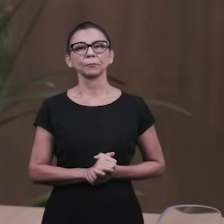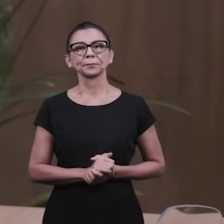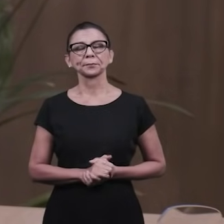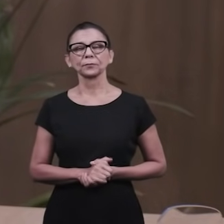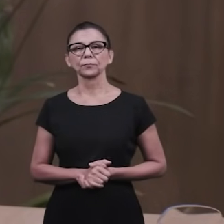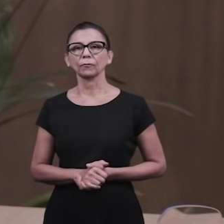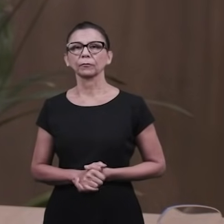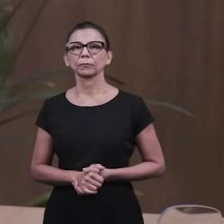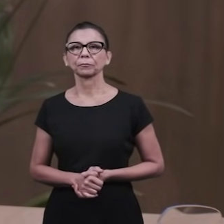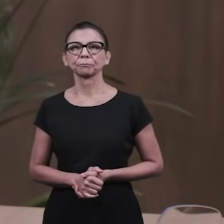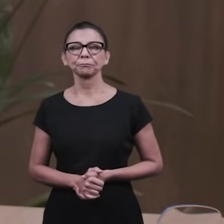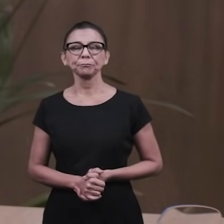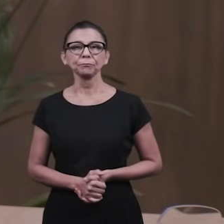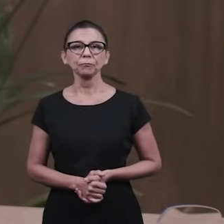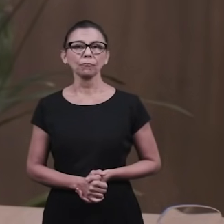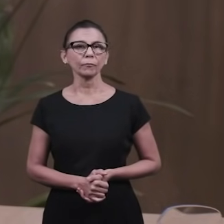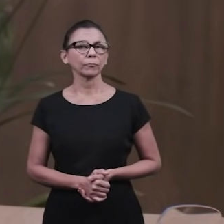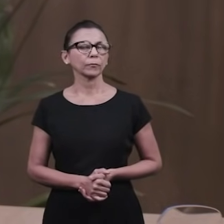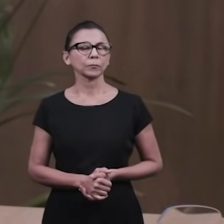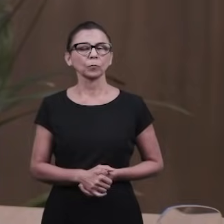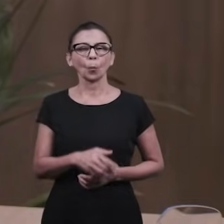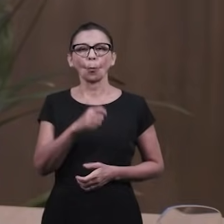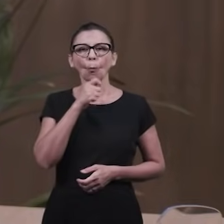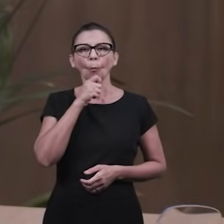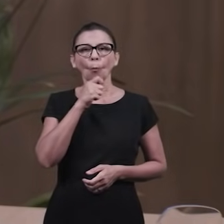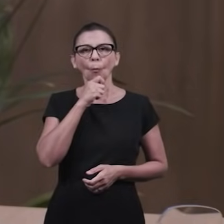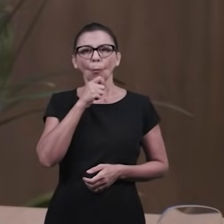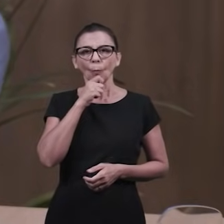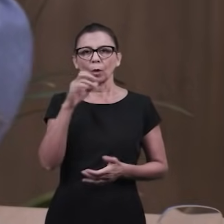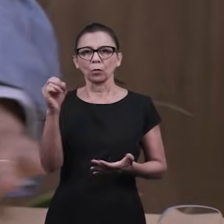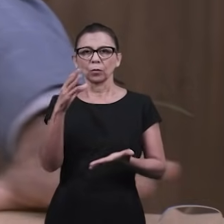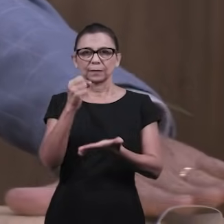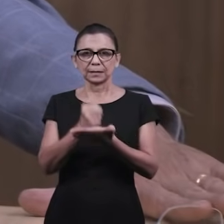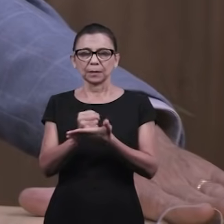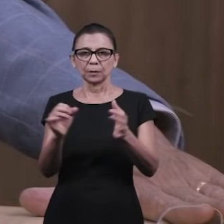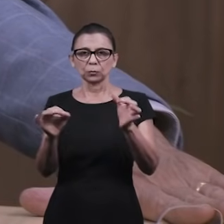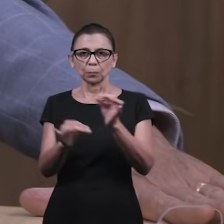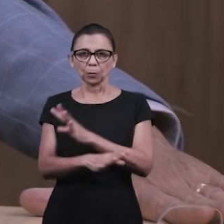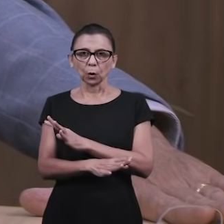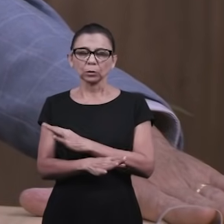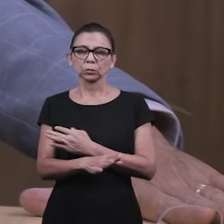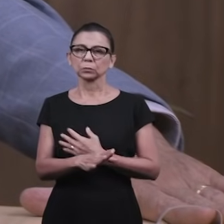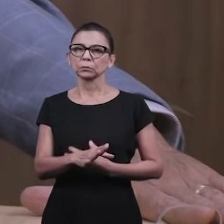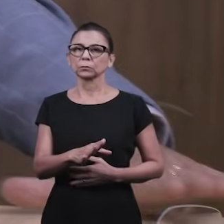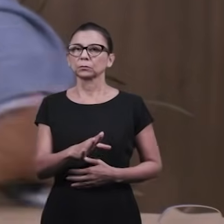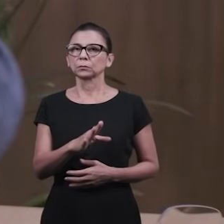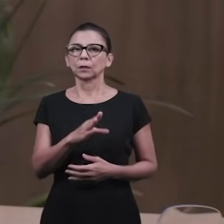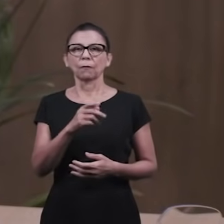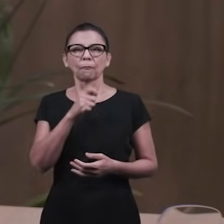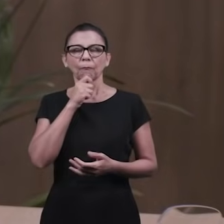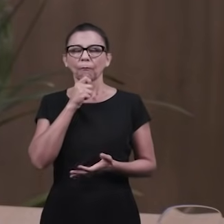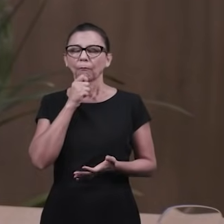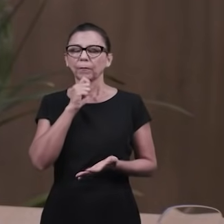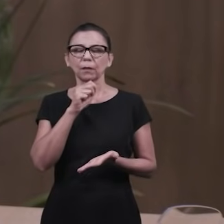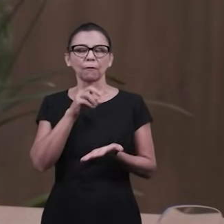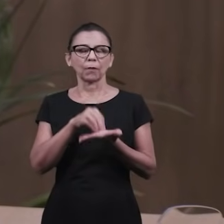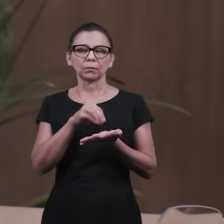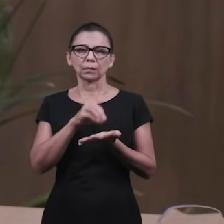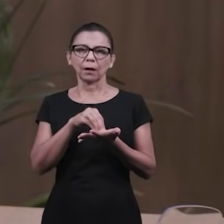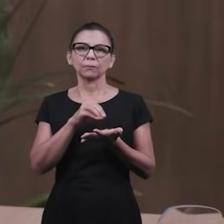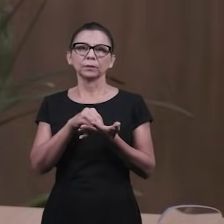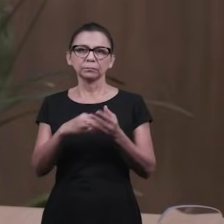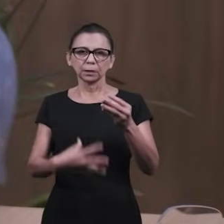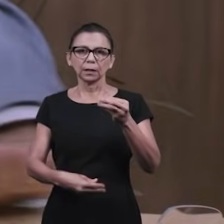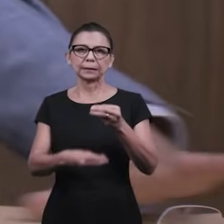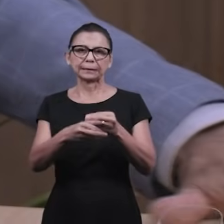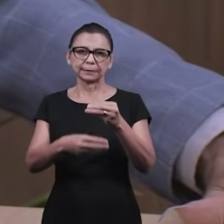repetindo, naquele momento não existia o cânon cristão ainda, se existia o Velho Testamento. E a palavra